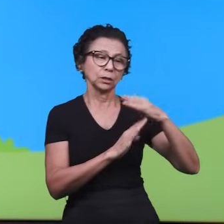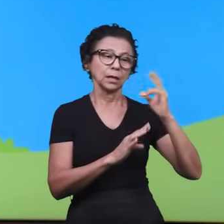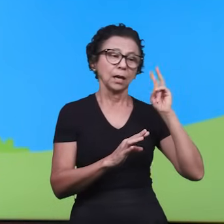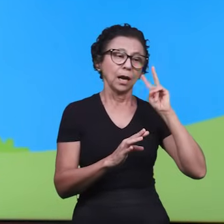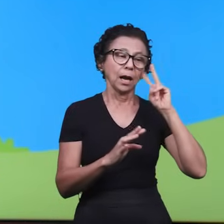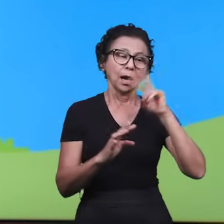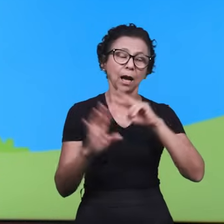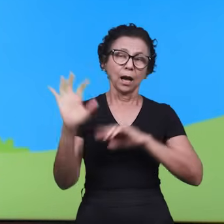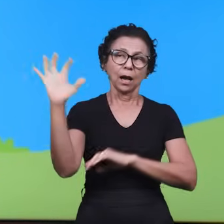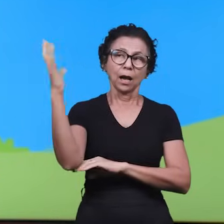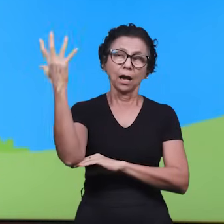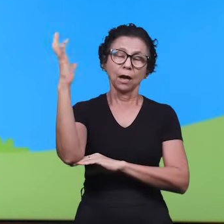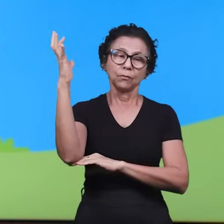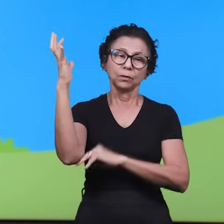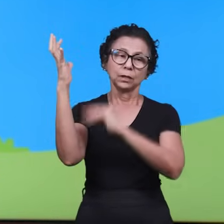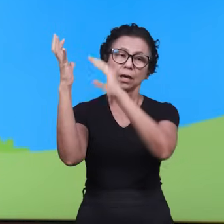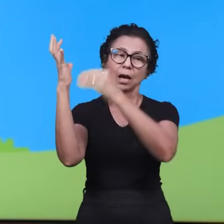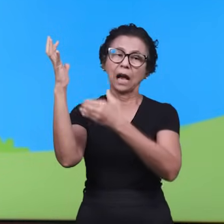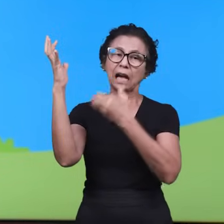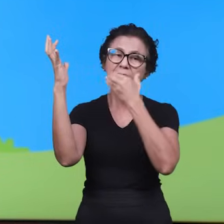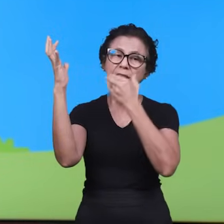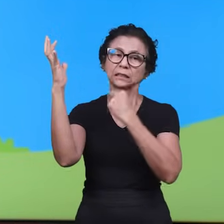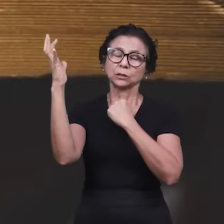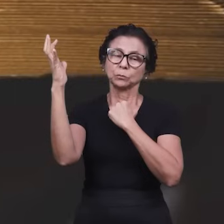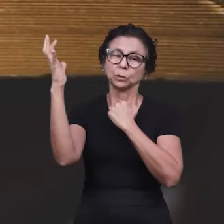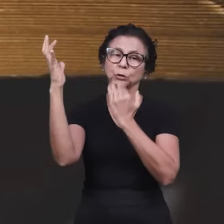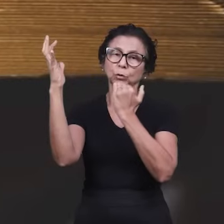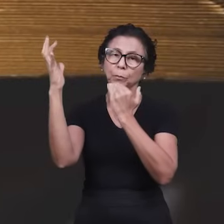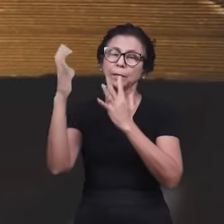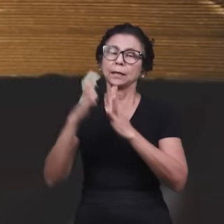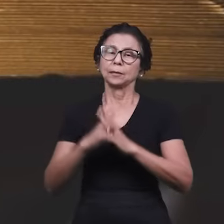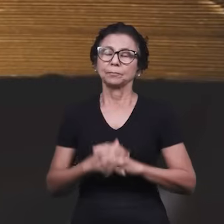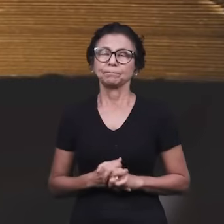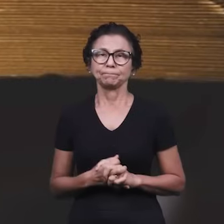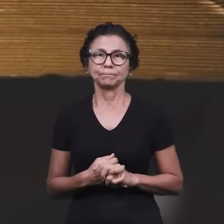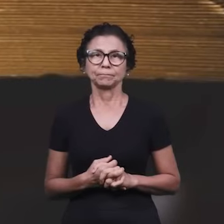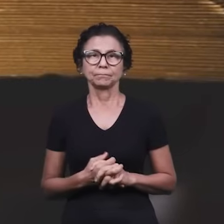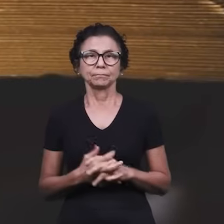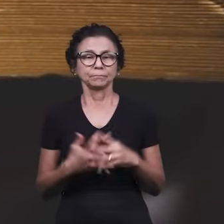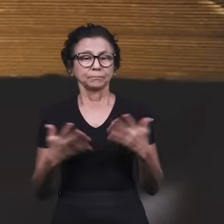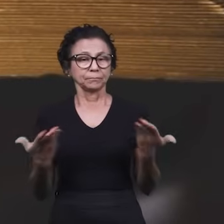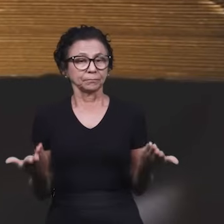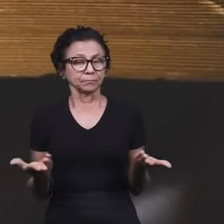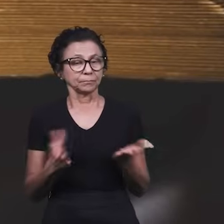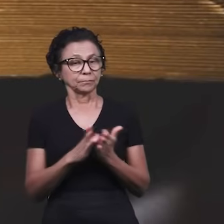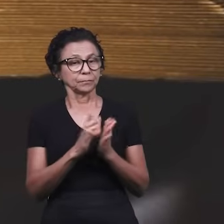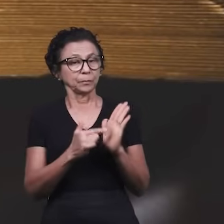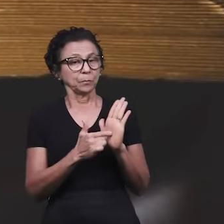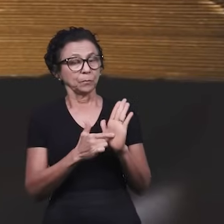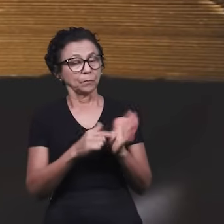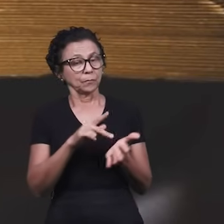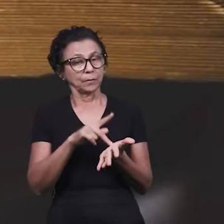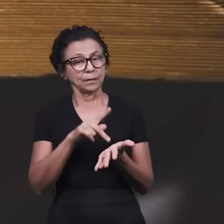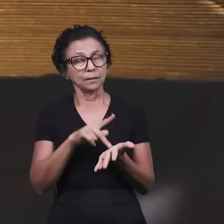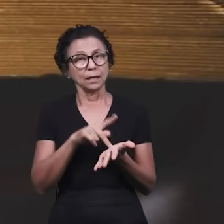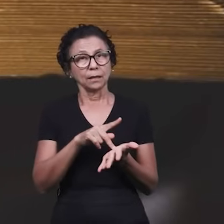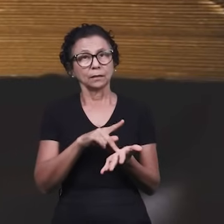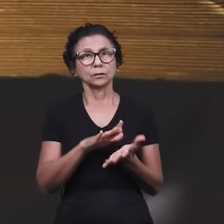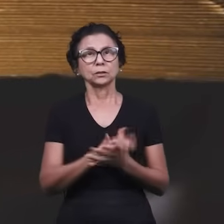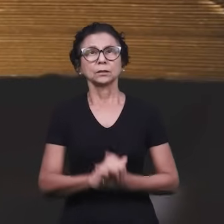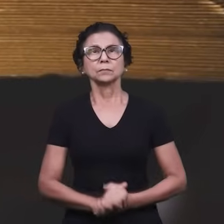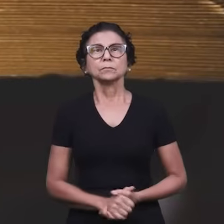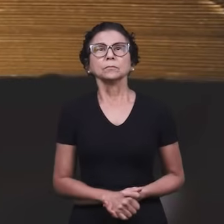que Deus falou, que a palavra de Deus é a verdade. E essa é uma frase